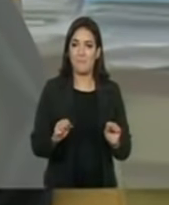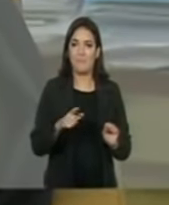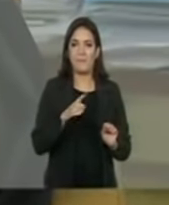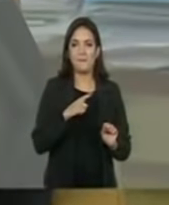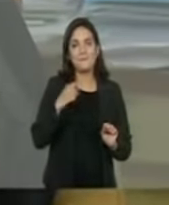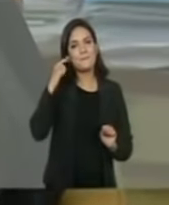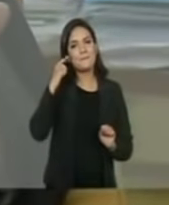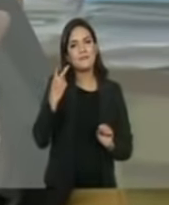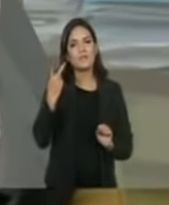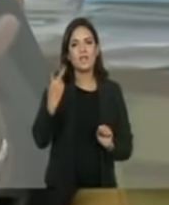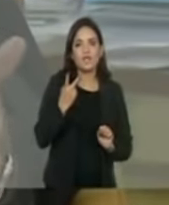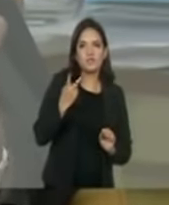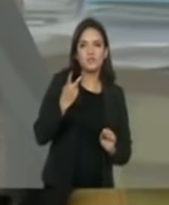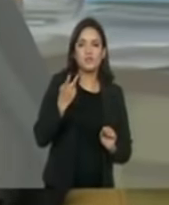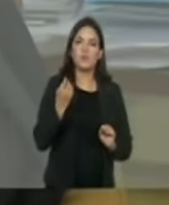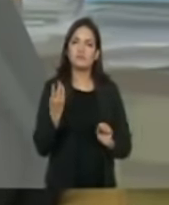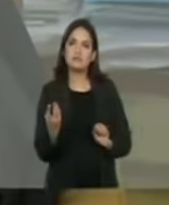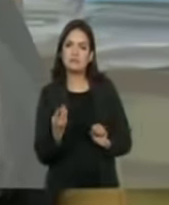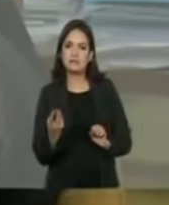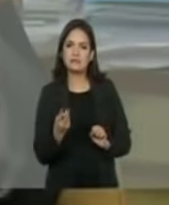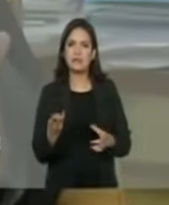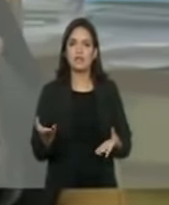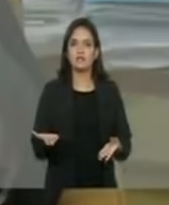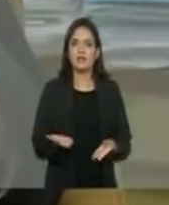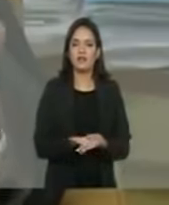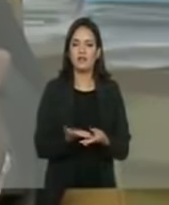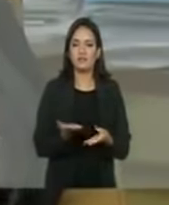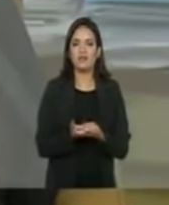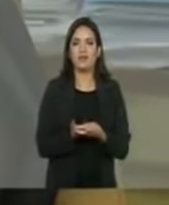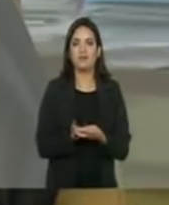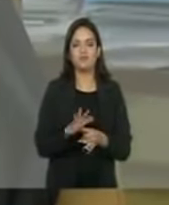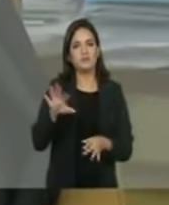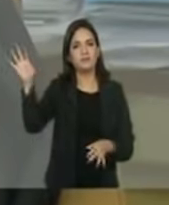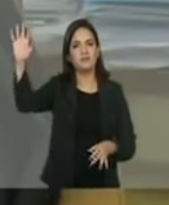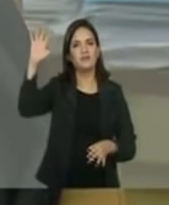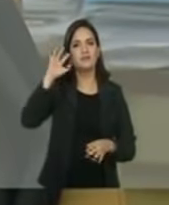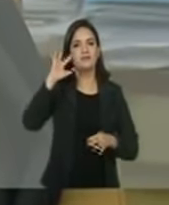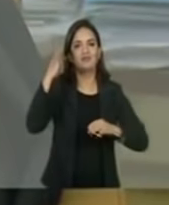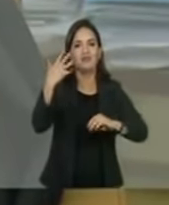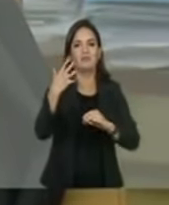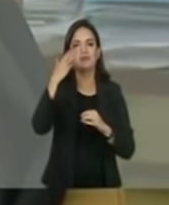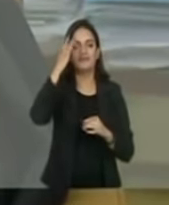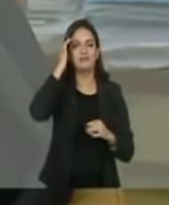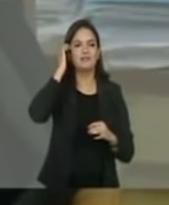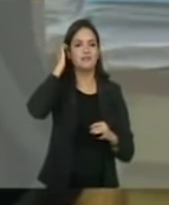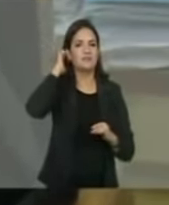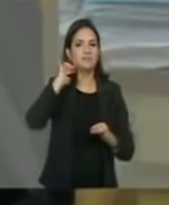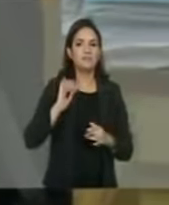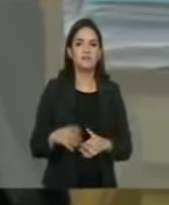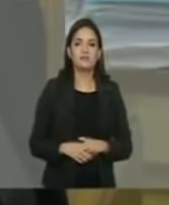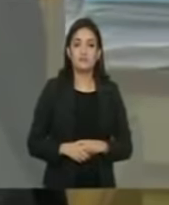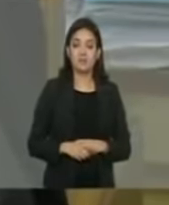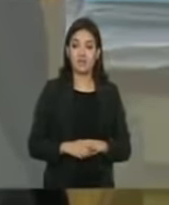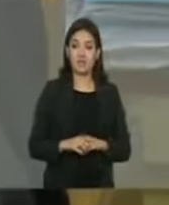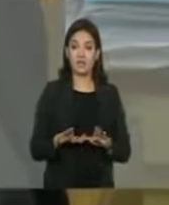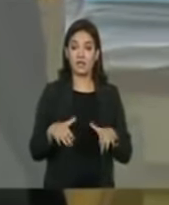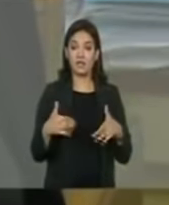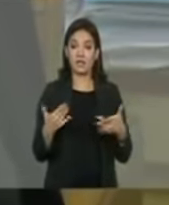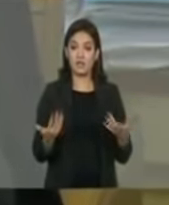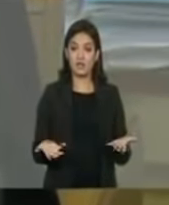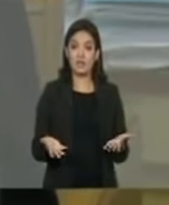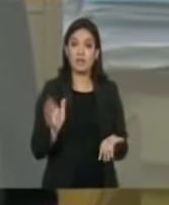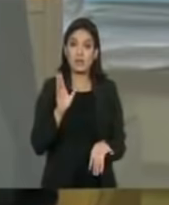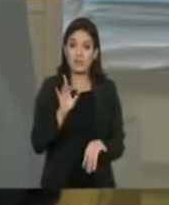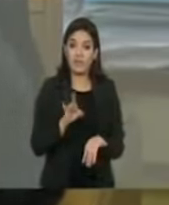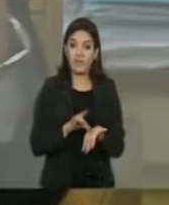que poderiam às vezes até ser resolvidos com eventualmente com a prisão provisória em segundo grau ea partir daí na verdade